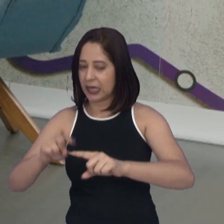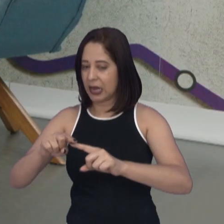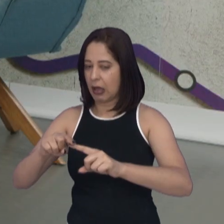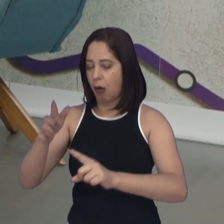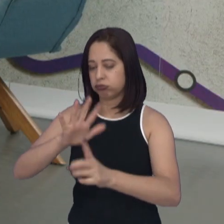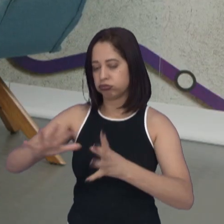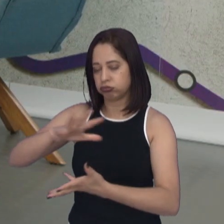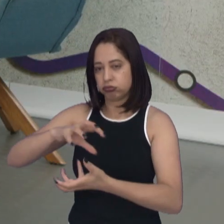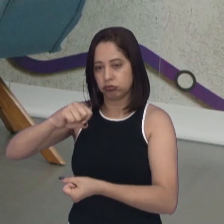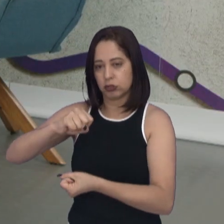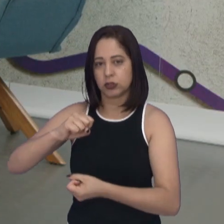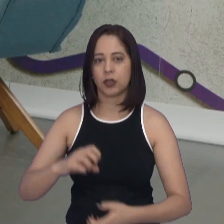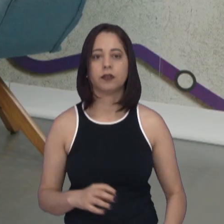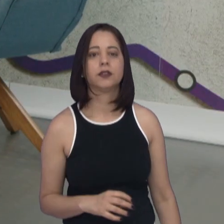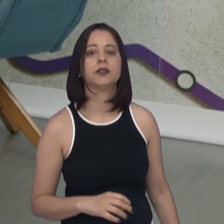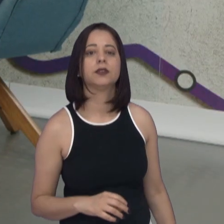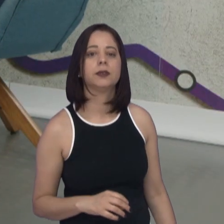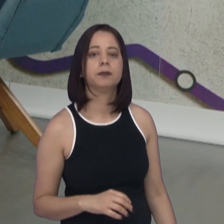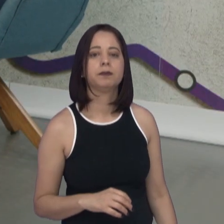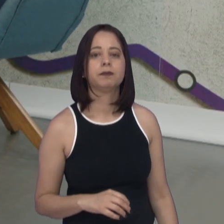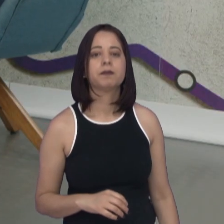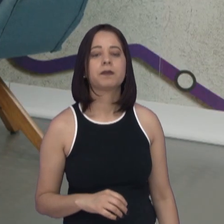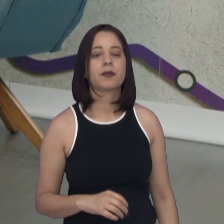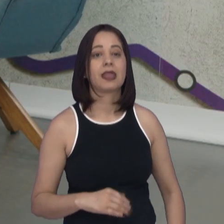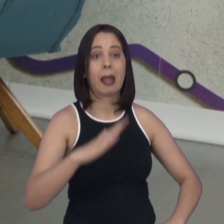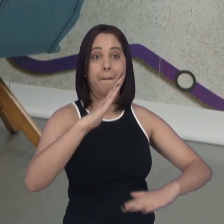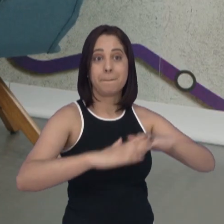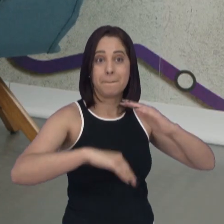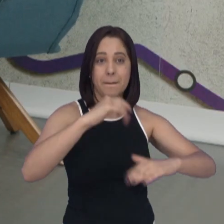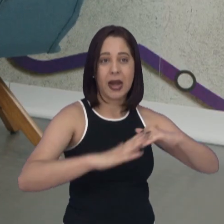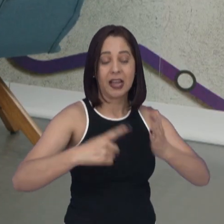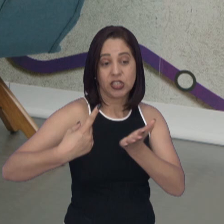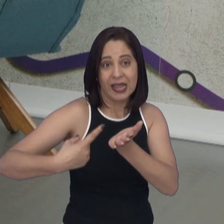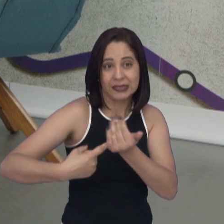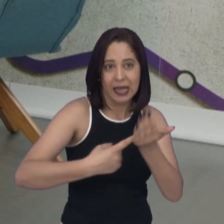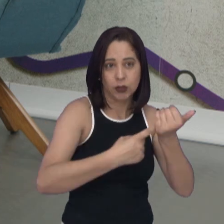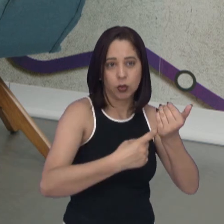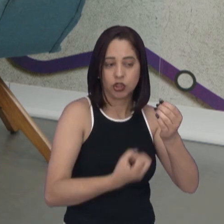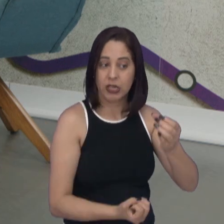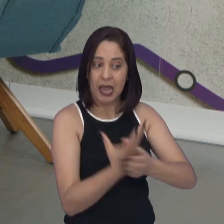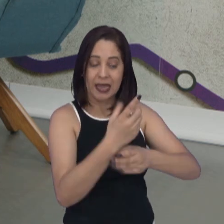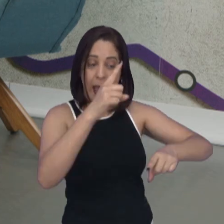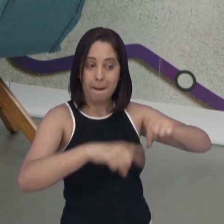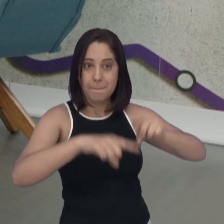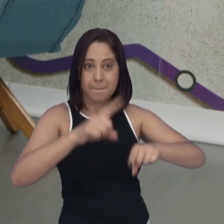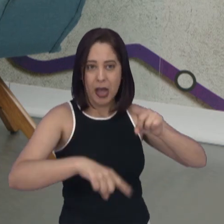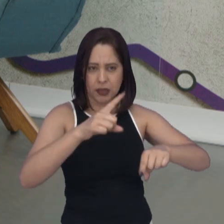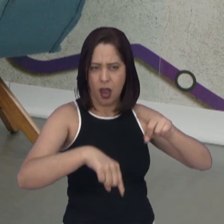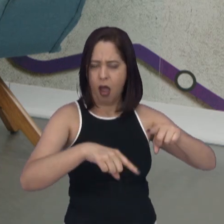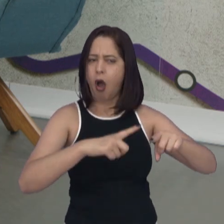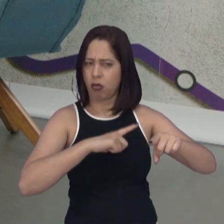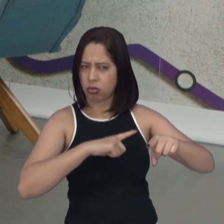Priscila, quais são as principais práticas e tecnologias para a criação desses projetos sustentáveis também,